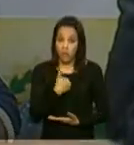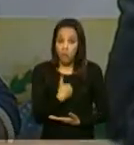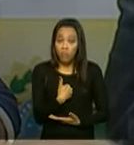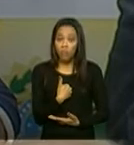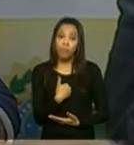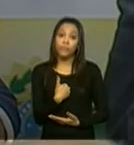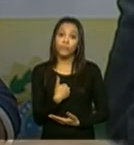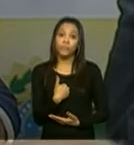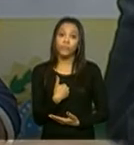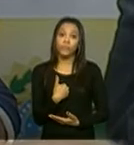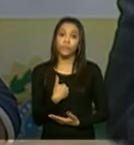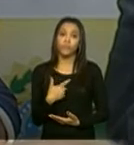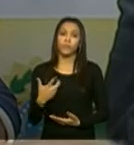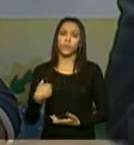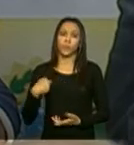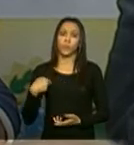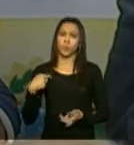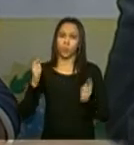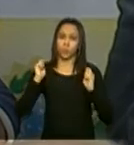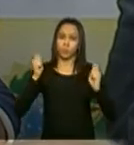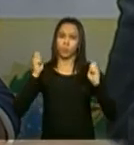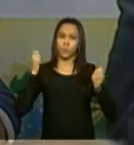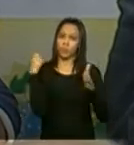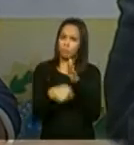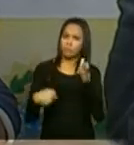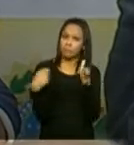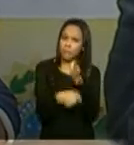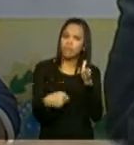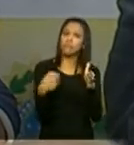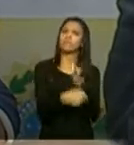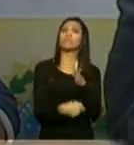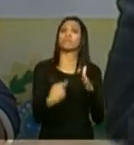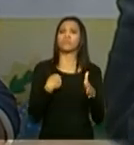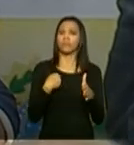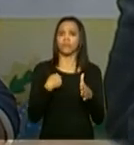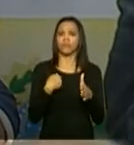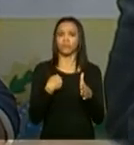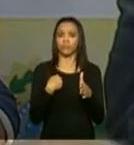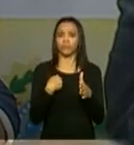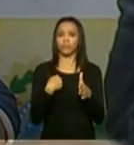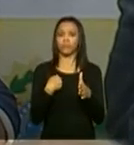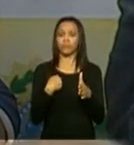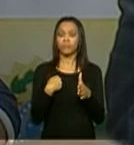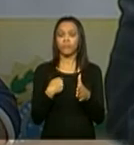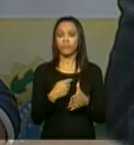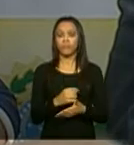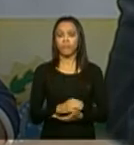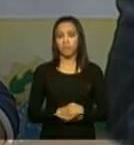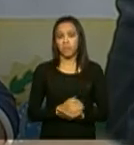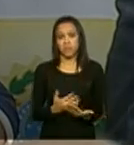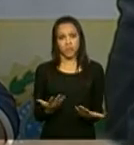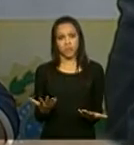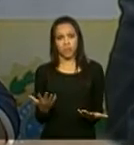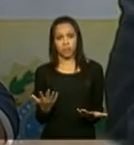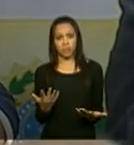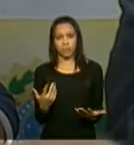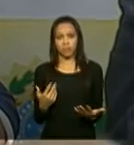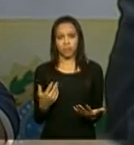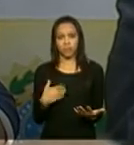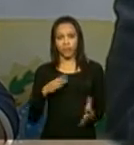uma militante sim sim qualquer vacilação